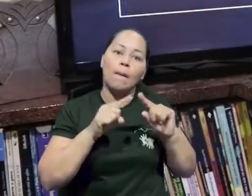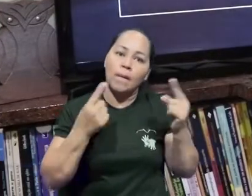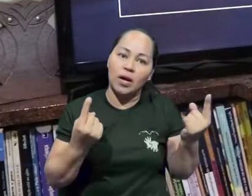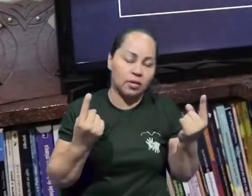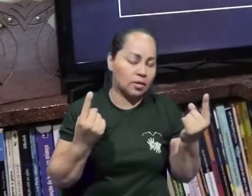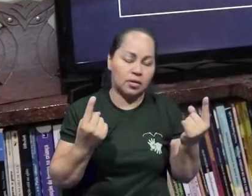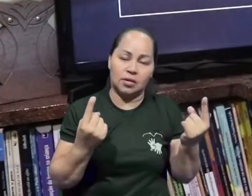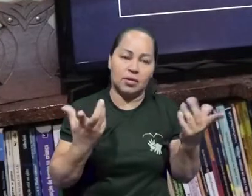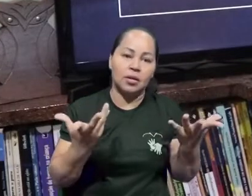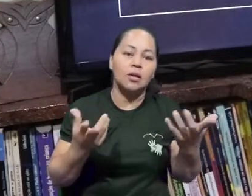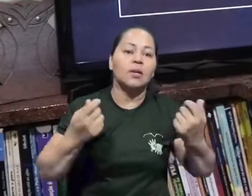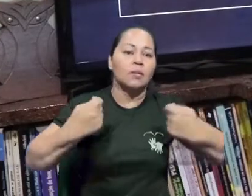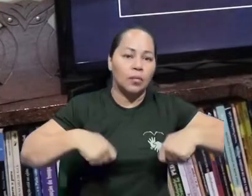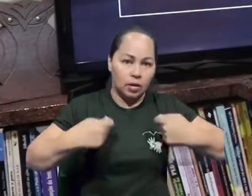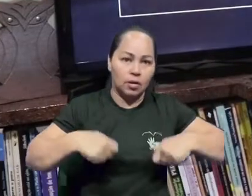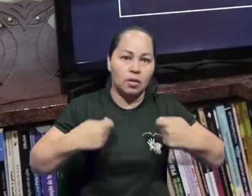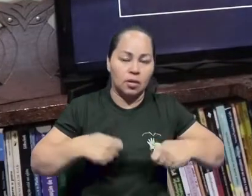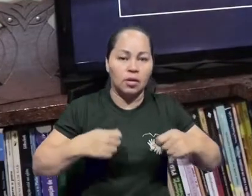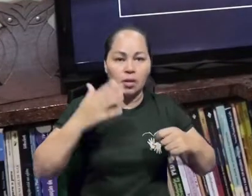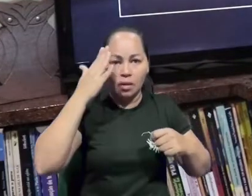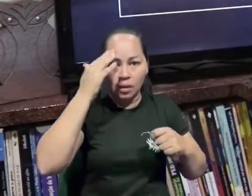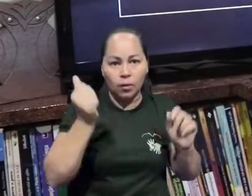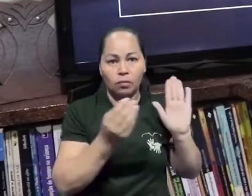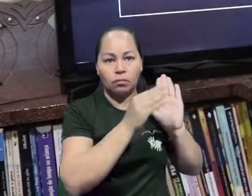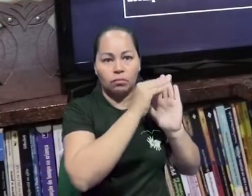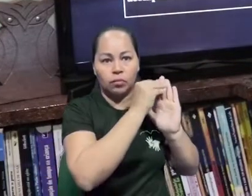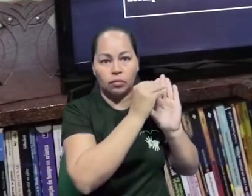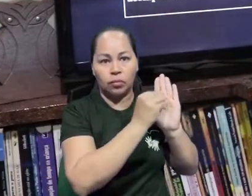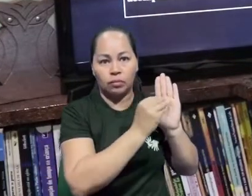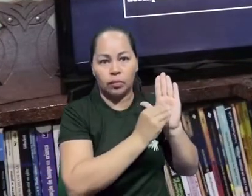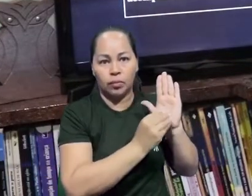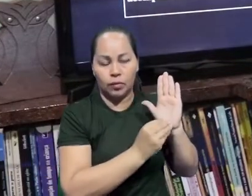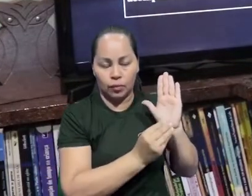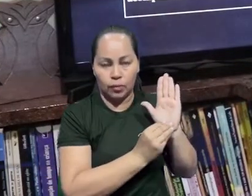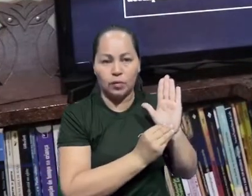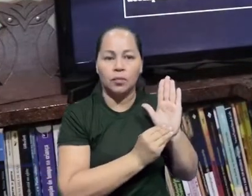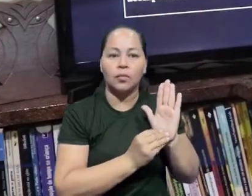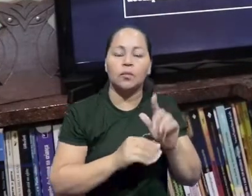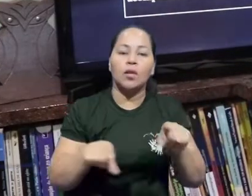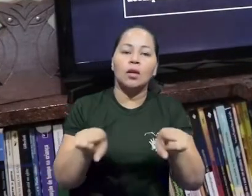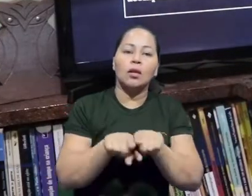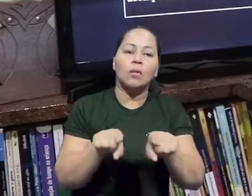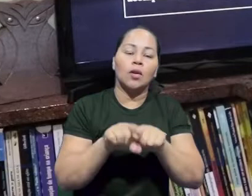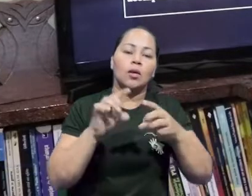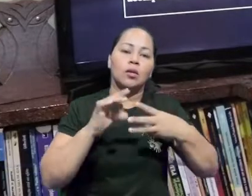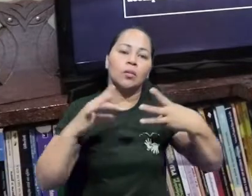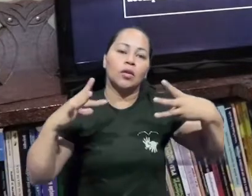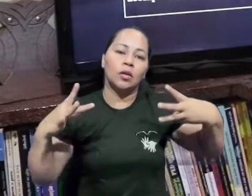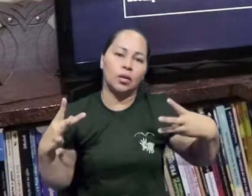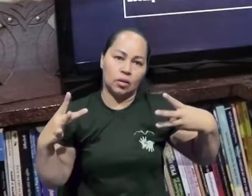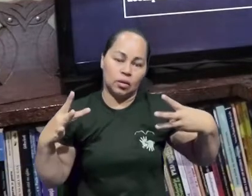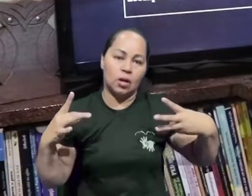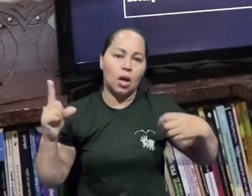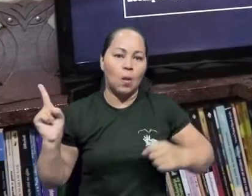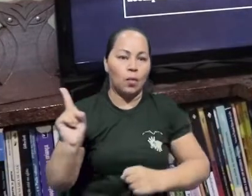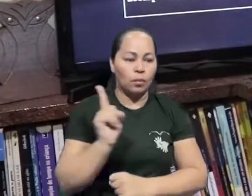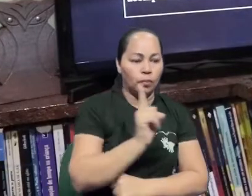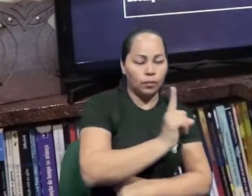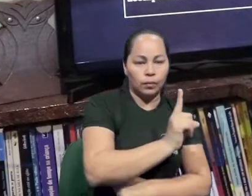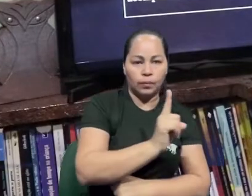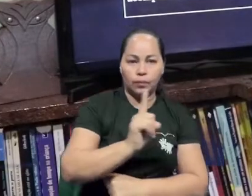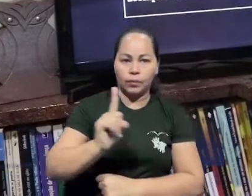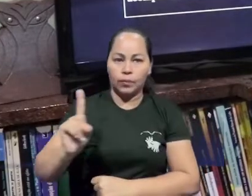aí. Não é possível medir seu desempenho, tá? Independência na locomoção. DI